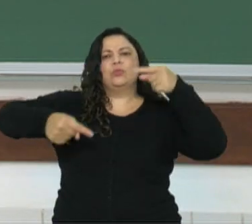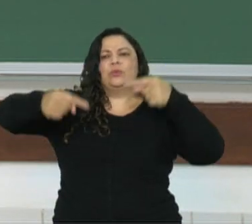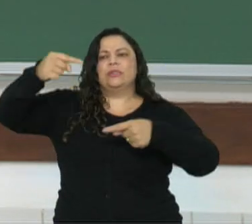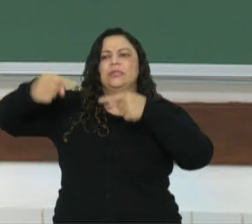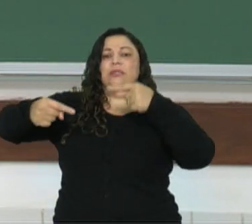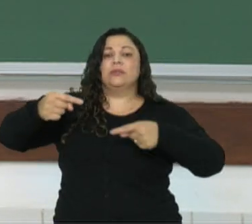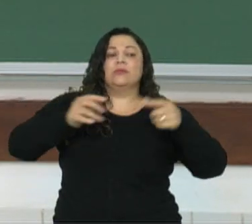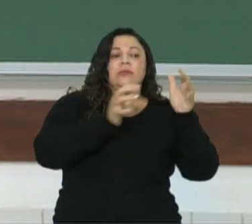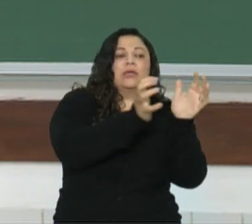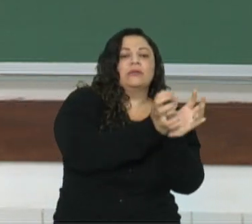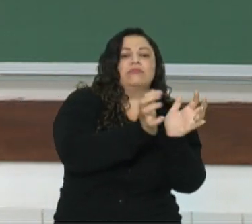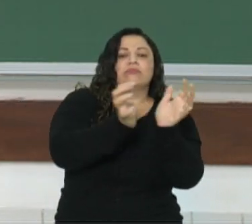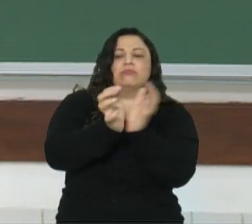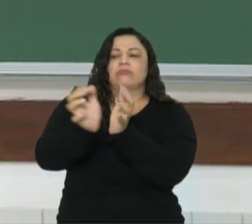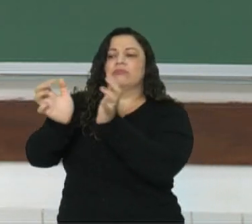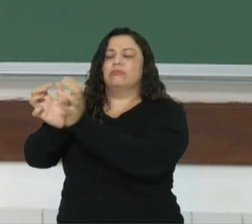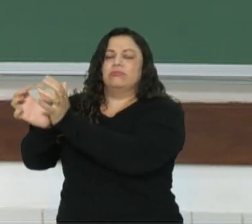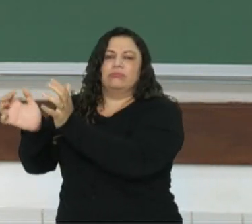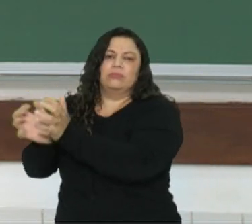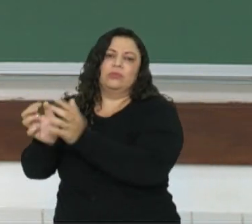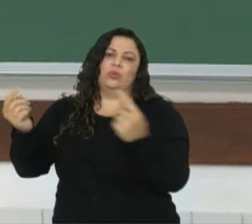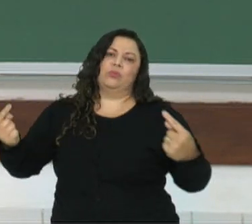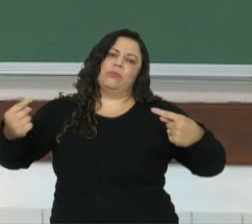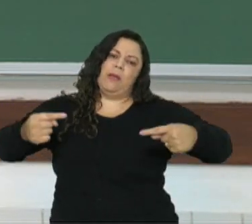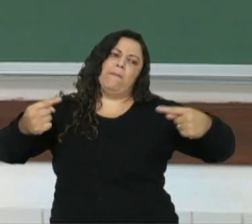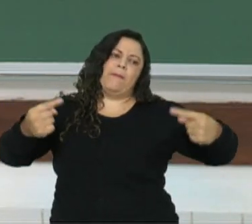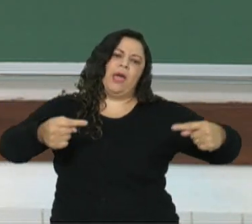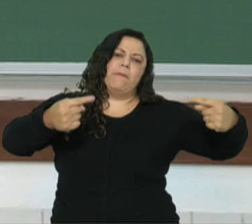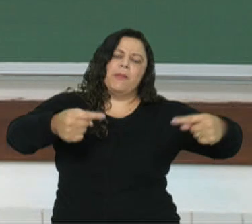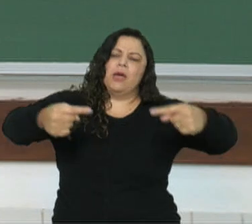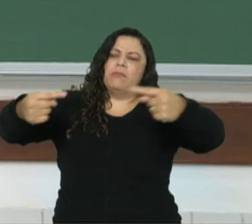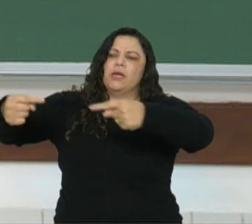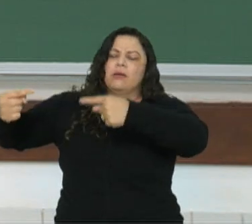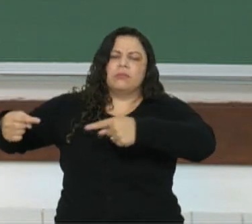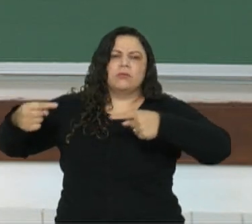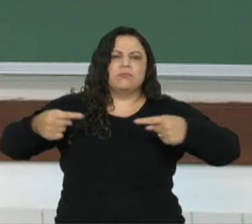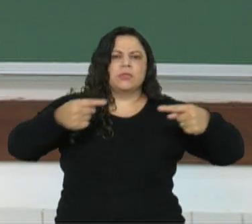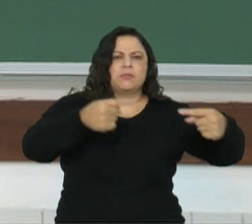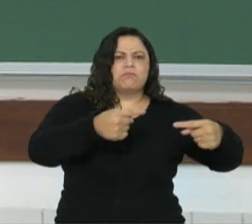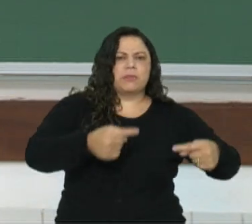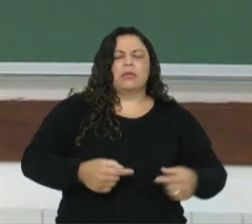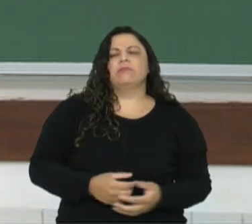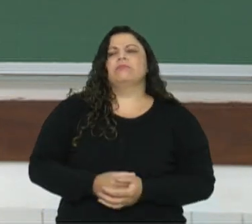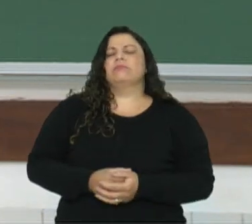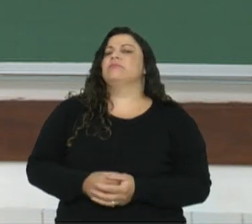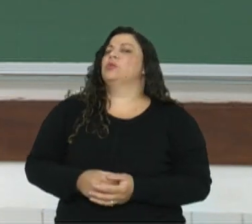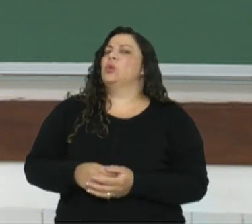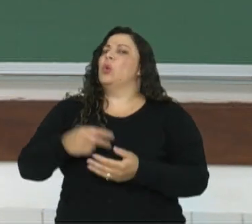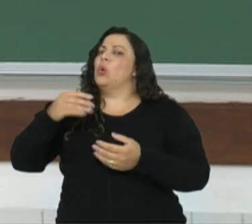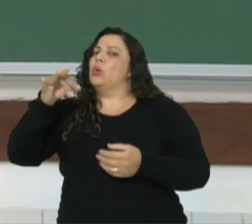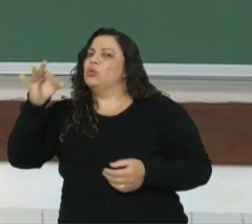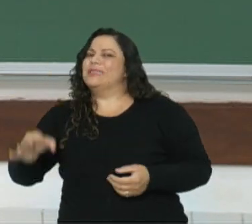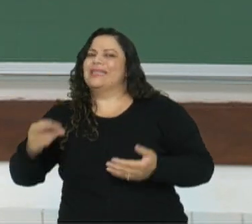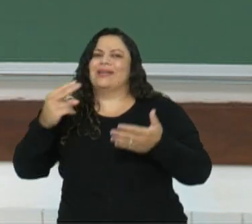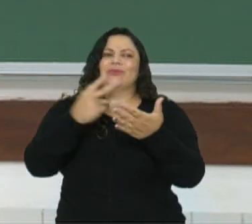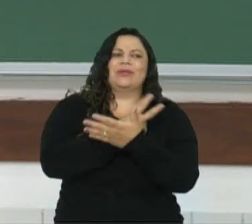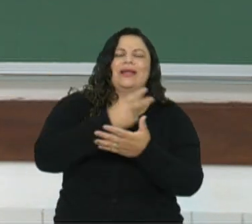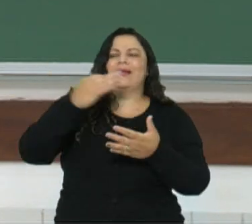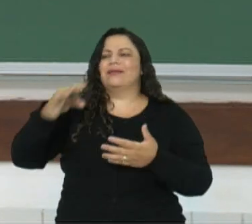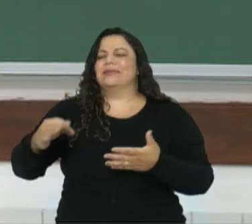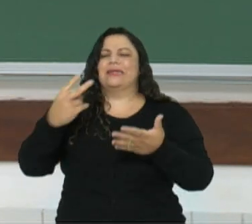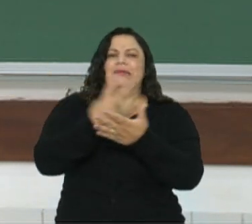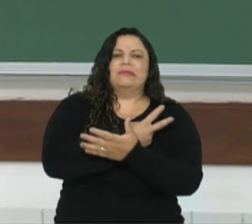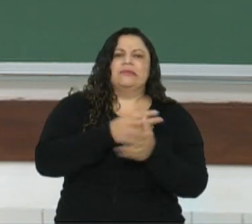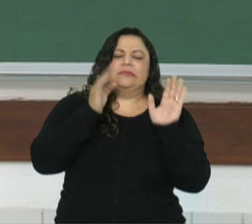grupo político se colocando como certo e o outro como errado, de certa maneira está acontecendo isso. É cada